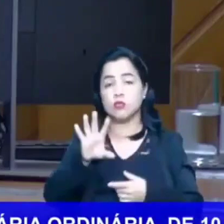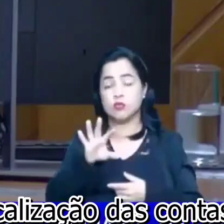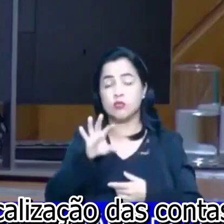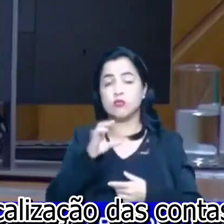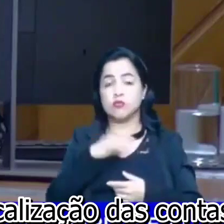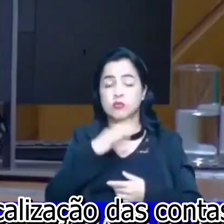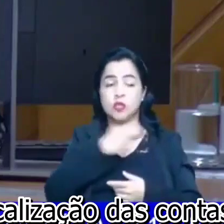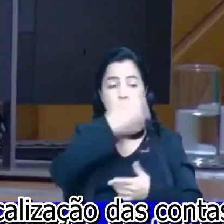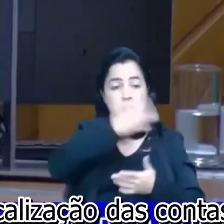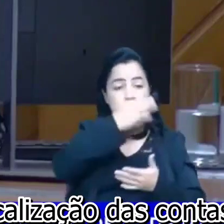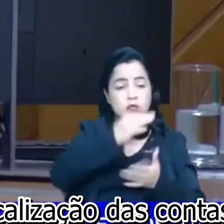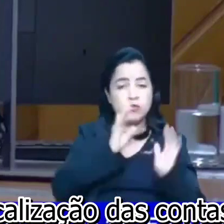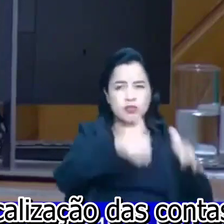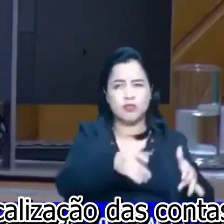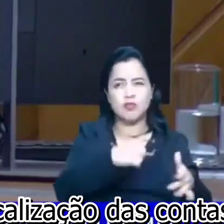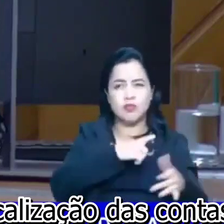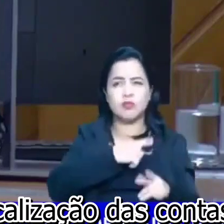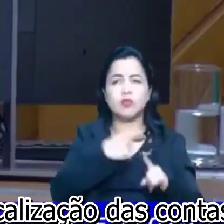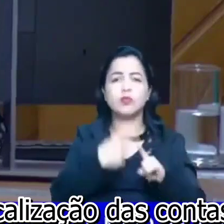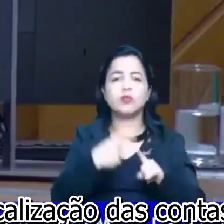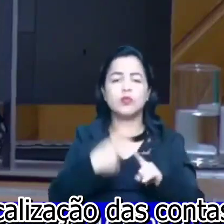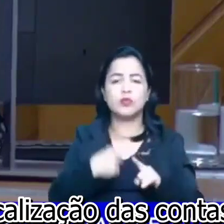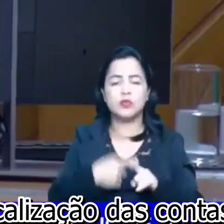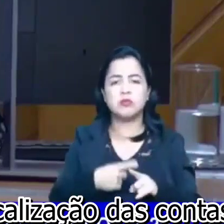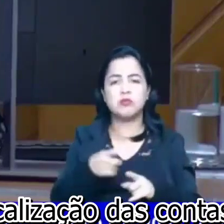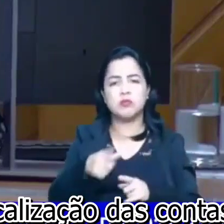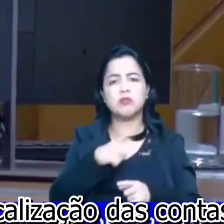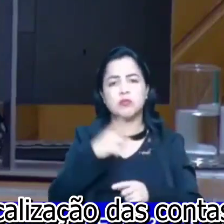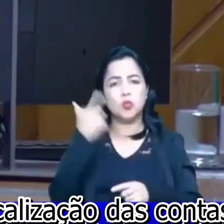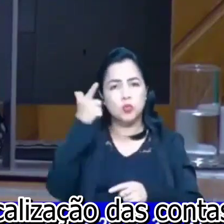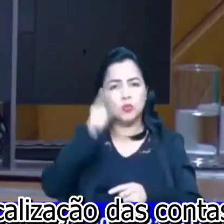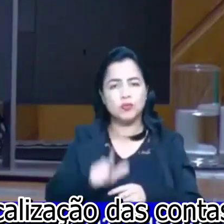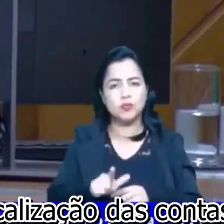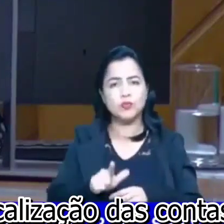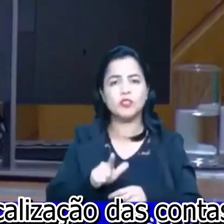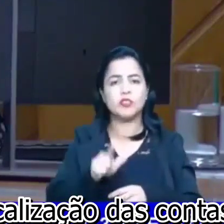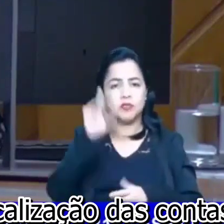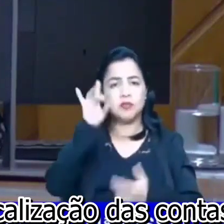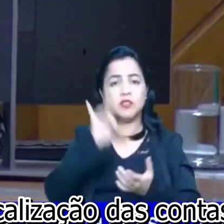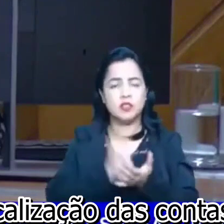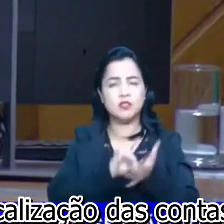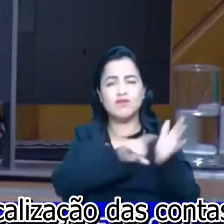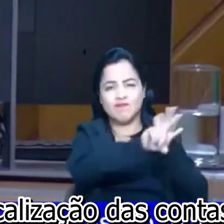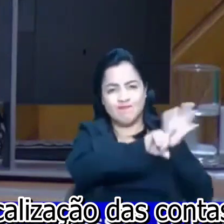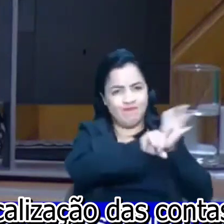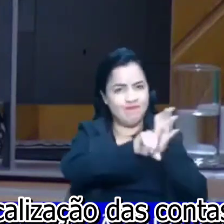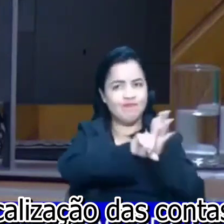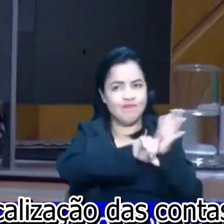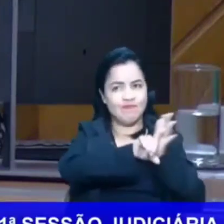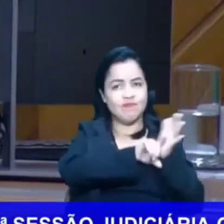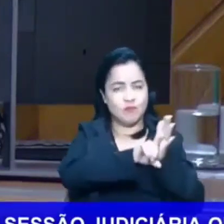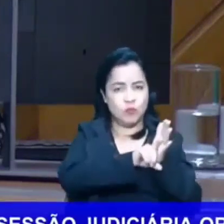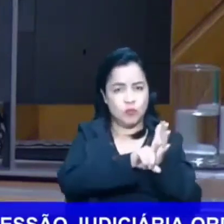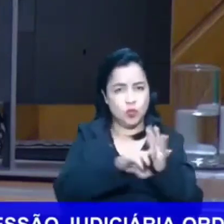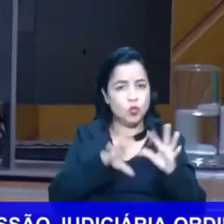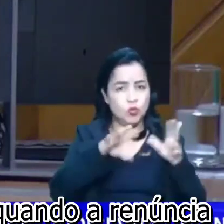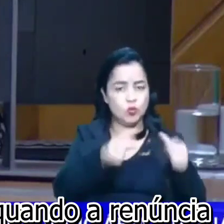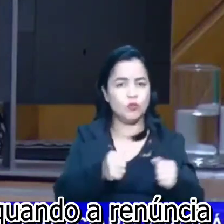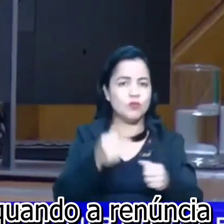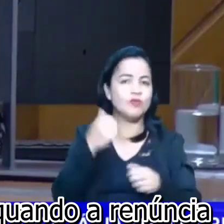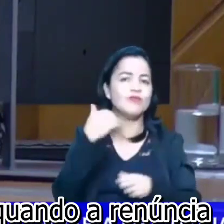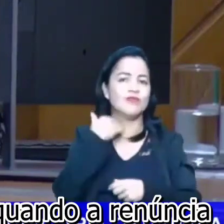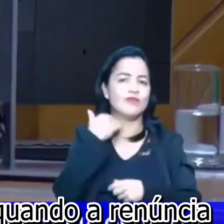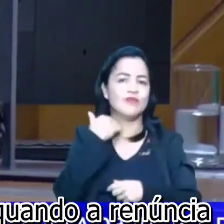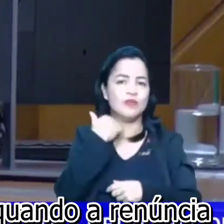restritas. E isso se dá justamente para que se permita a efetiva fiscalização das contas.